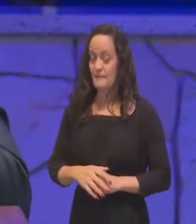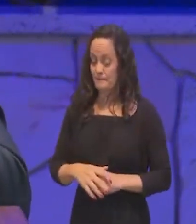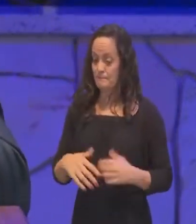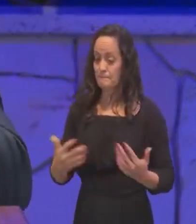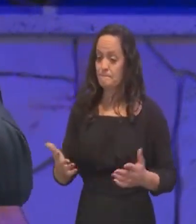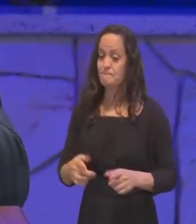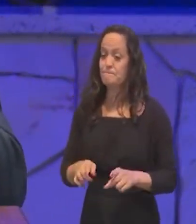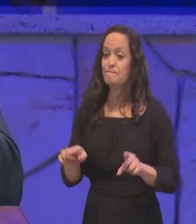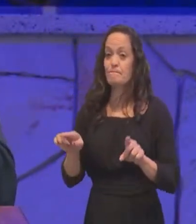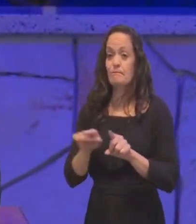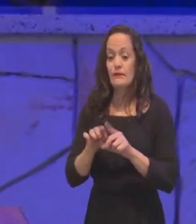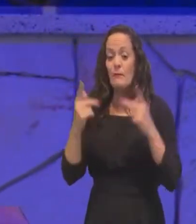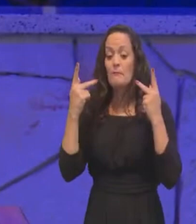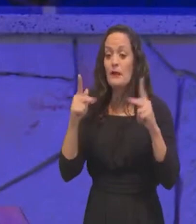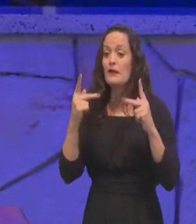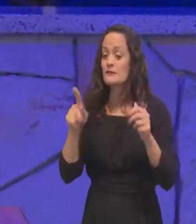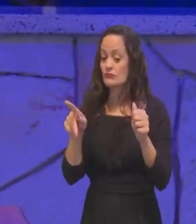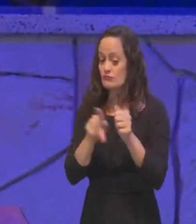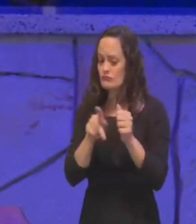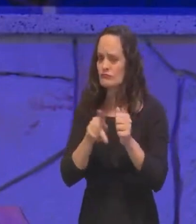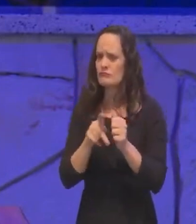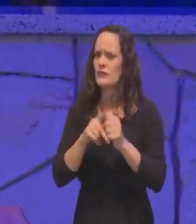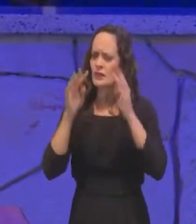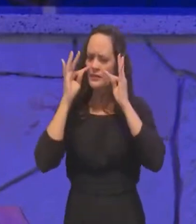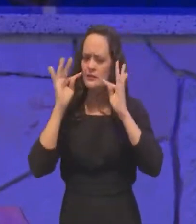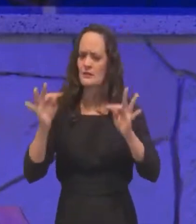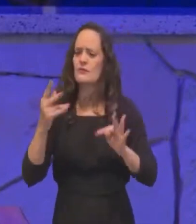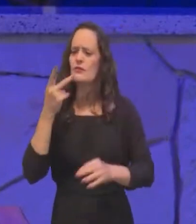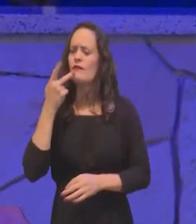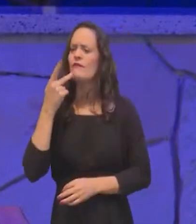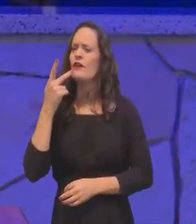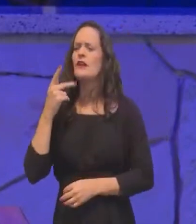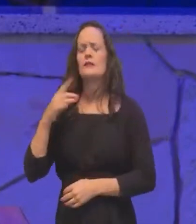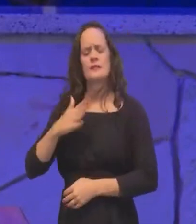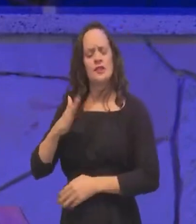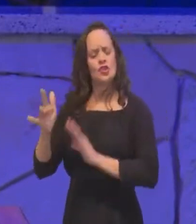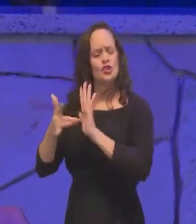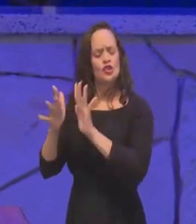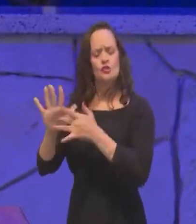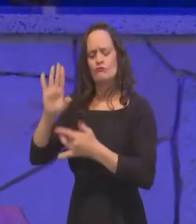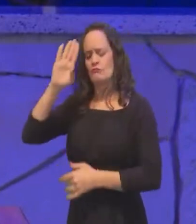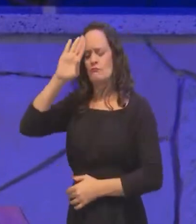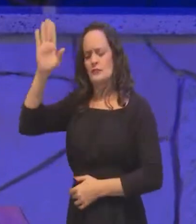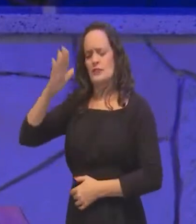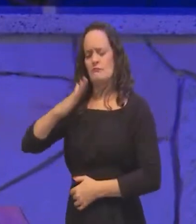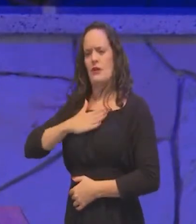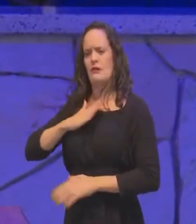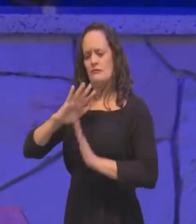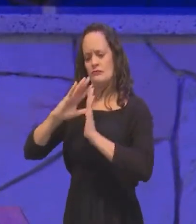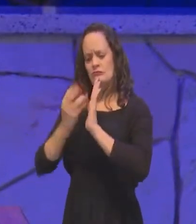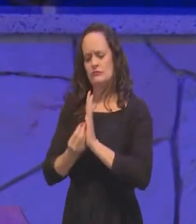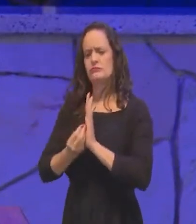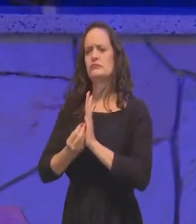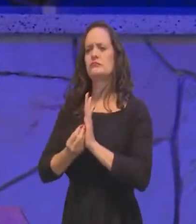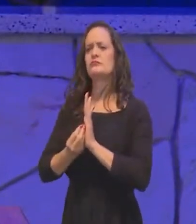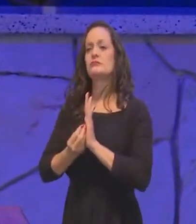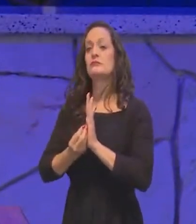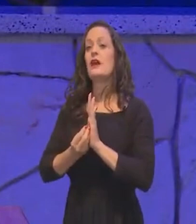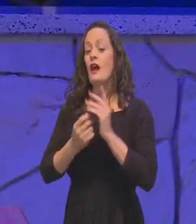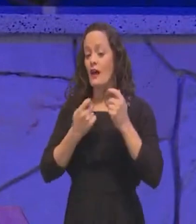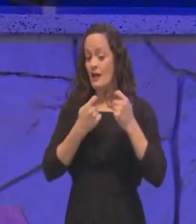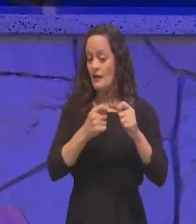E a sua pregação, o seu discurso, tem Cristo como cabeça e como fundamento da igreja. E os demais